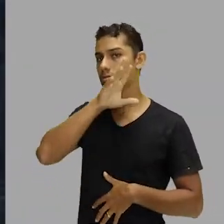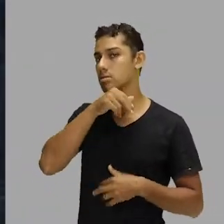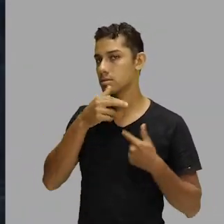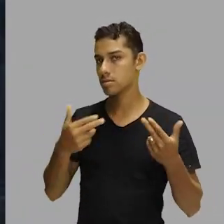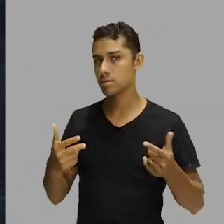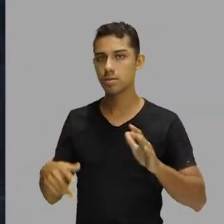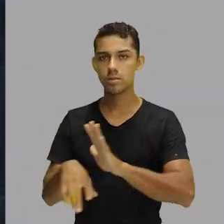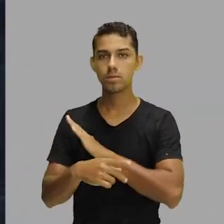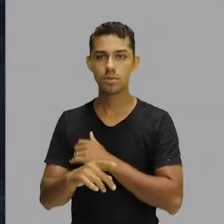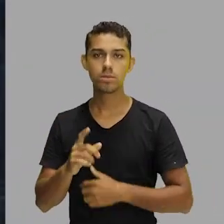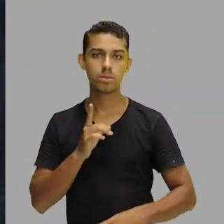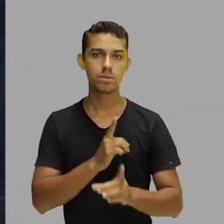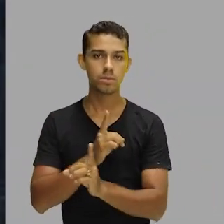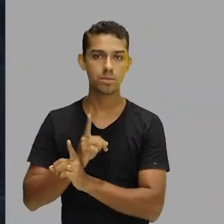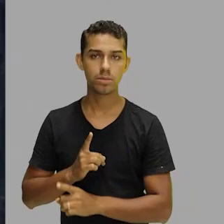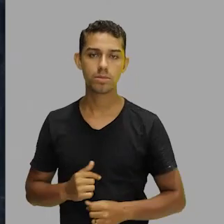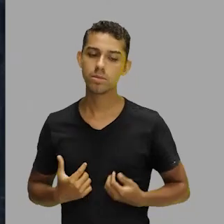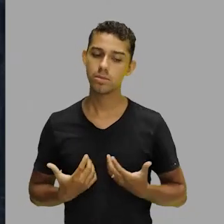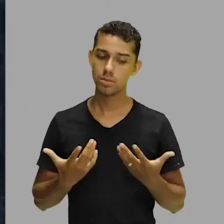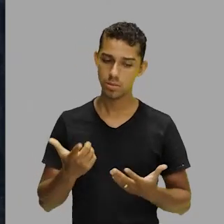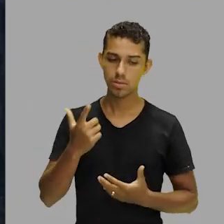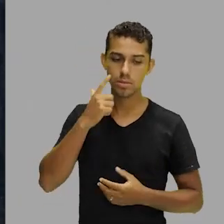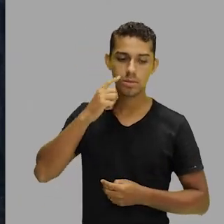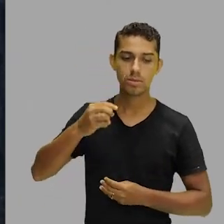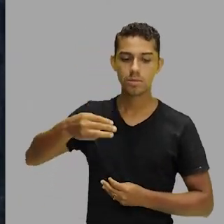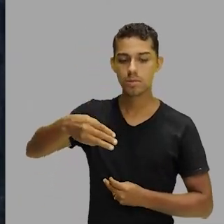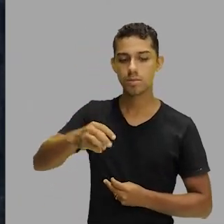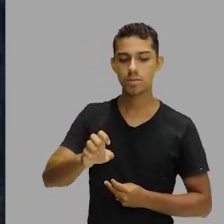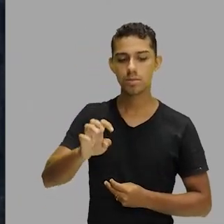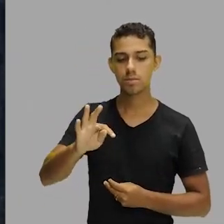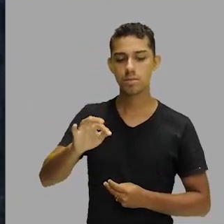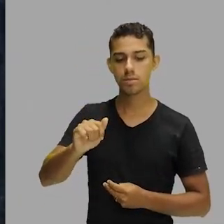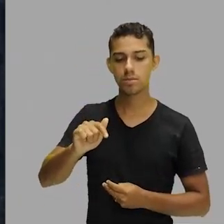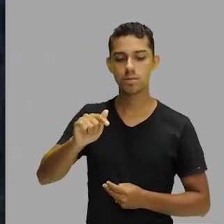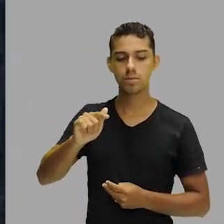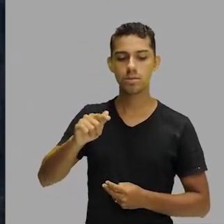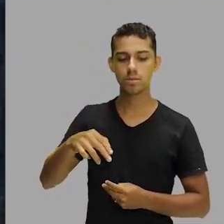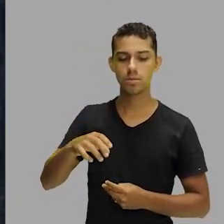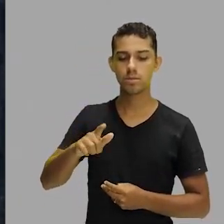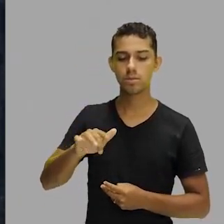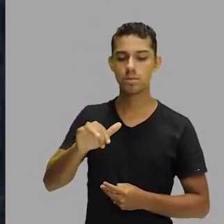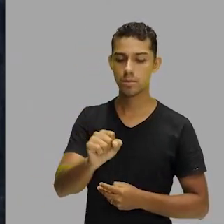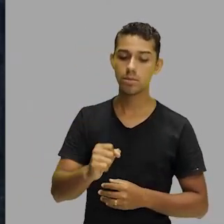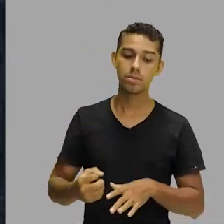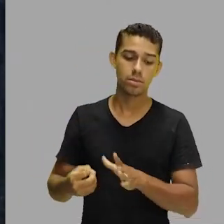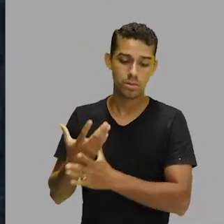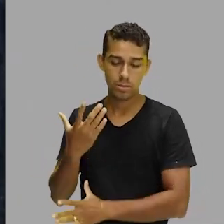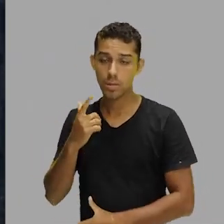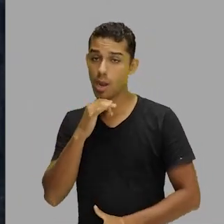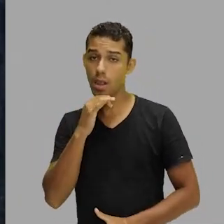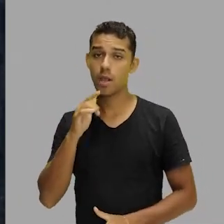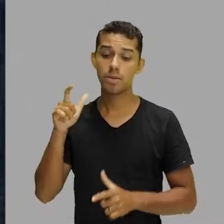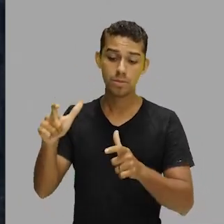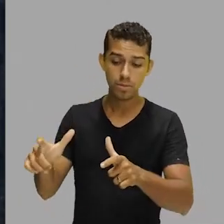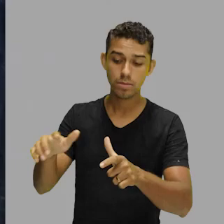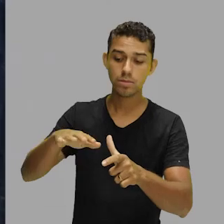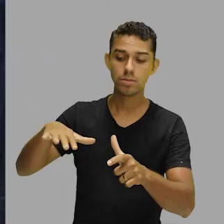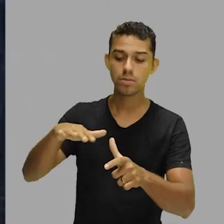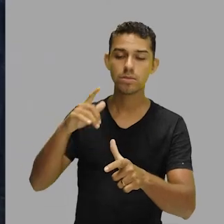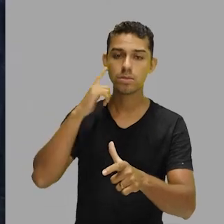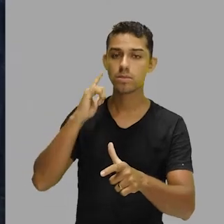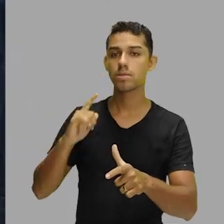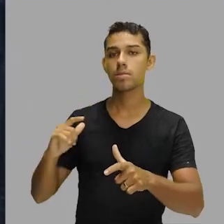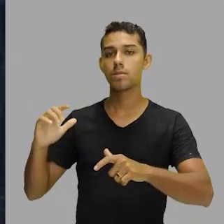das metanogênicas, são aquelas que produzem metano. Você já foi em um pântano ou, por exemplo, em